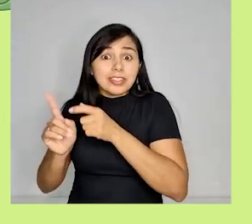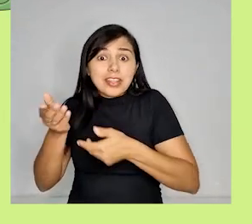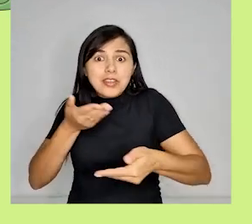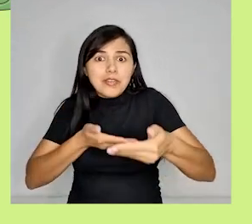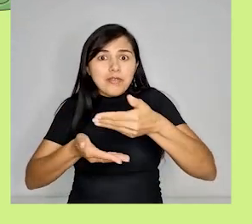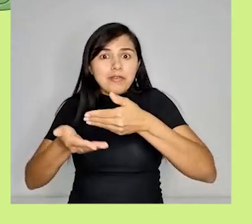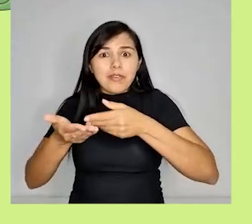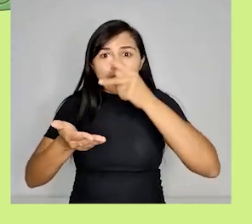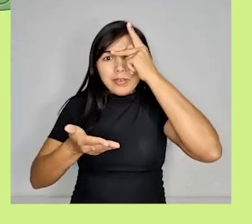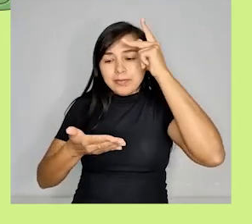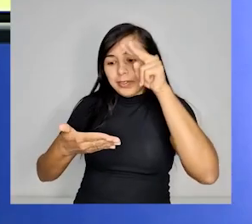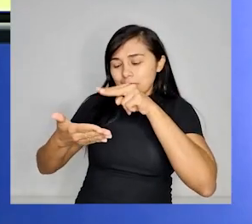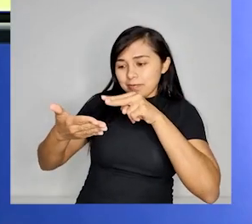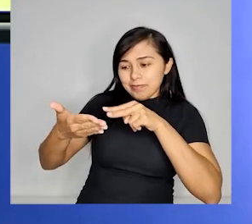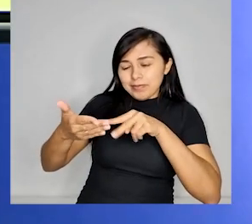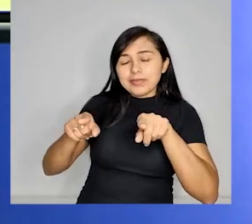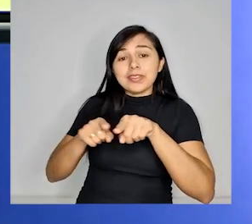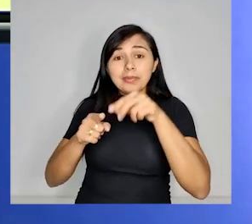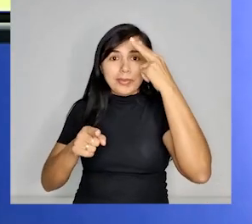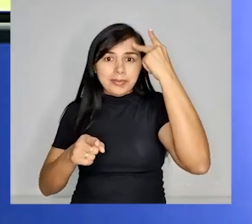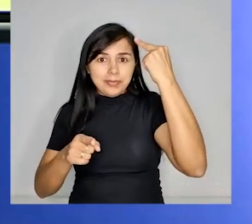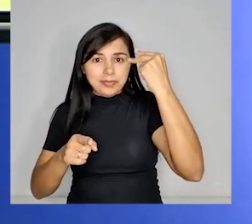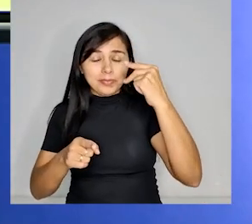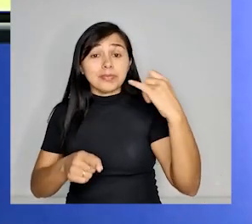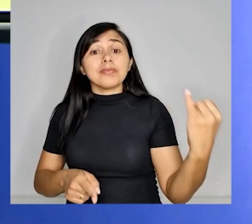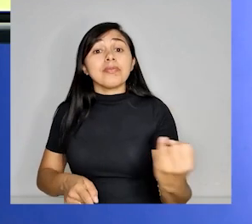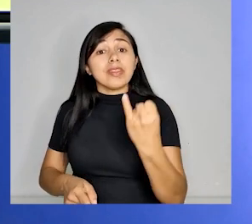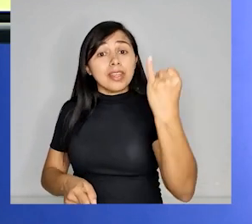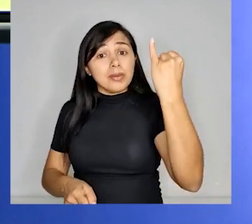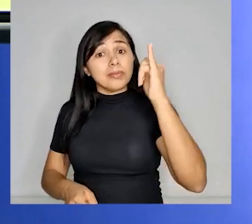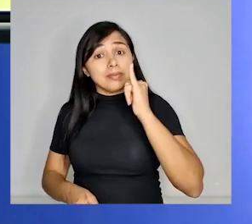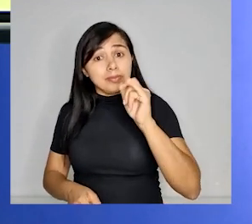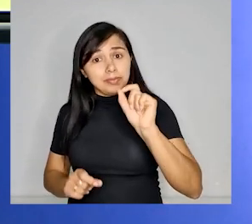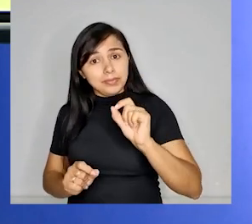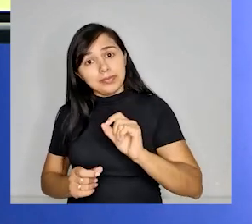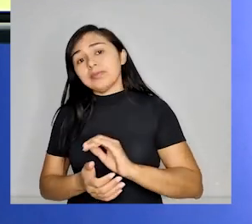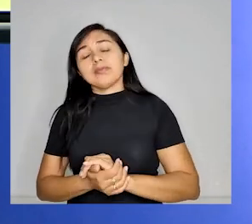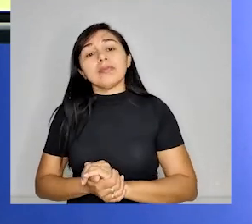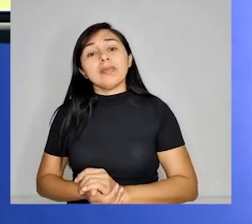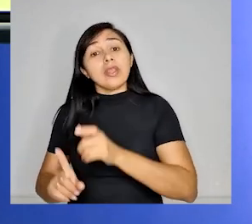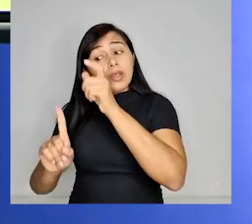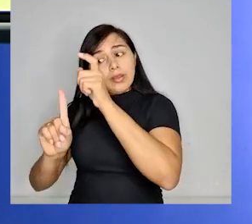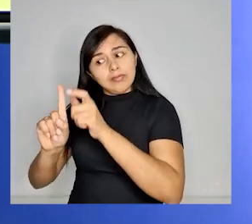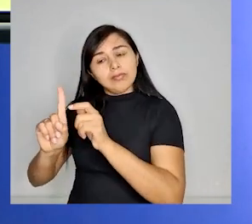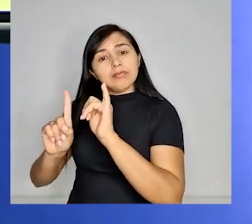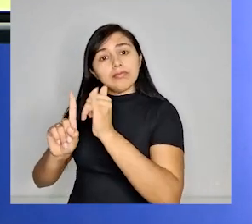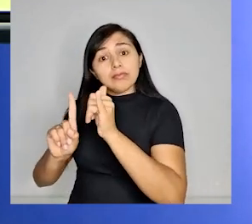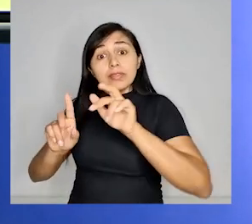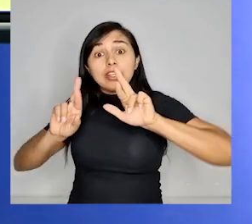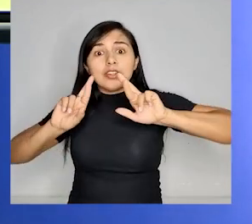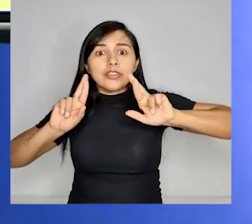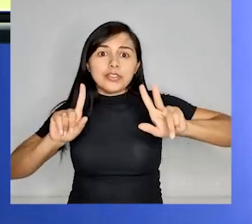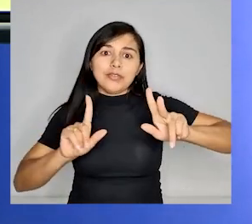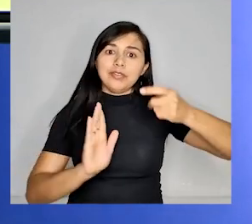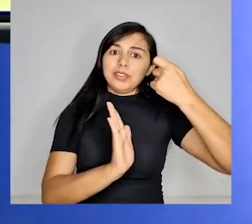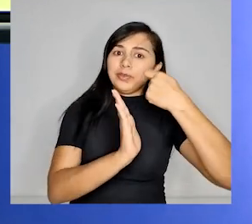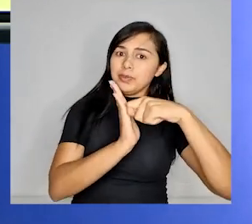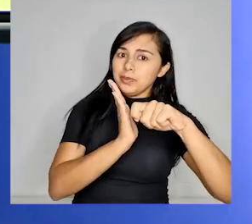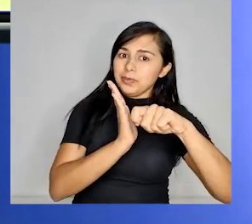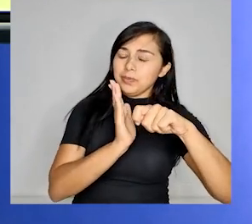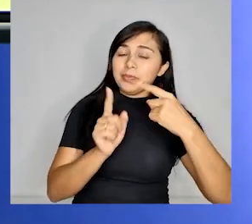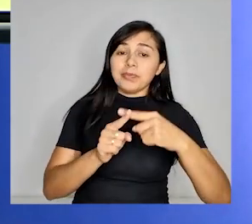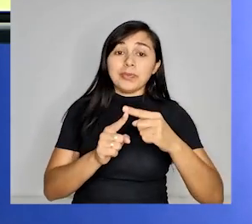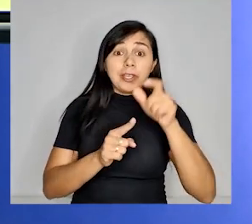narrada e o leitor. É importante destacar que, de modo geral, a figura do narrador é diferente da figura do autor.